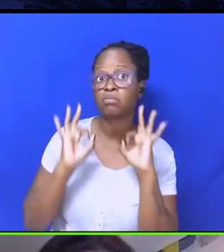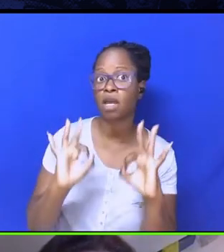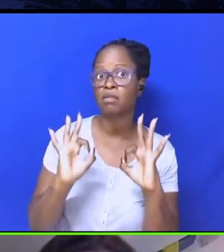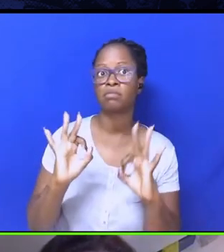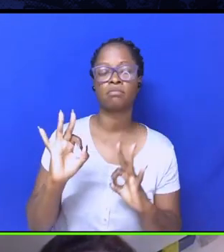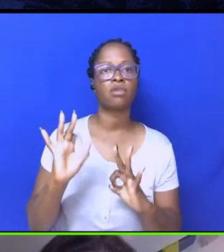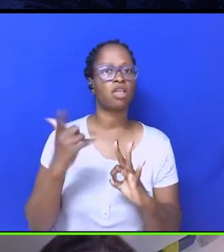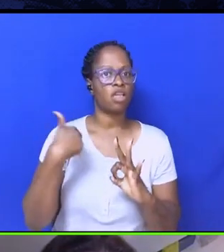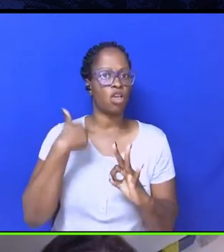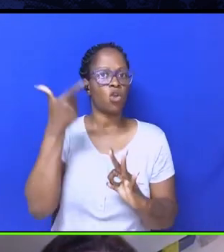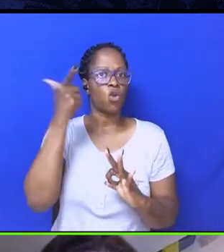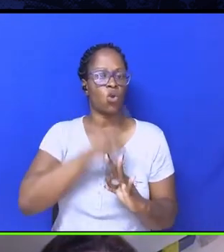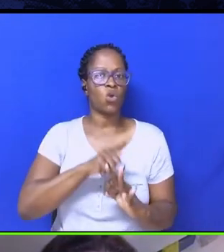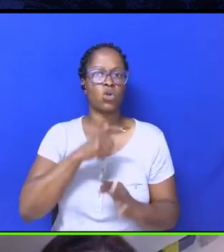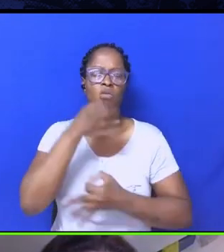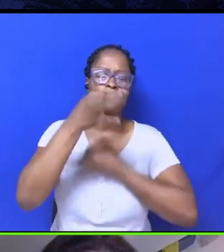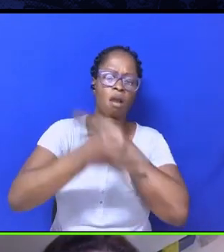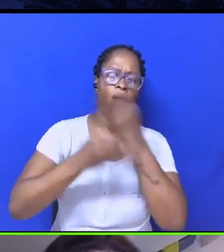e